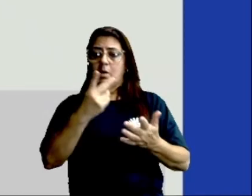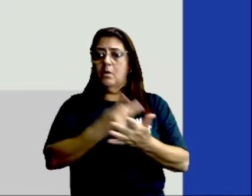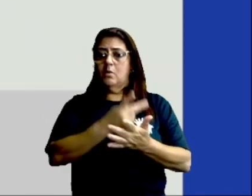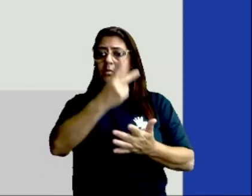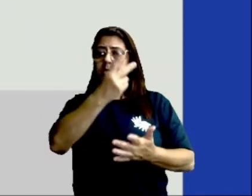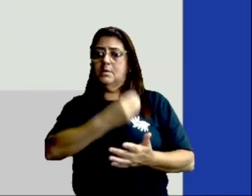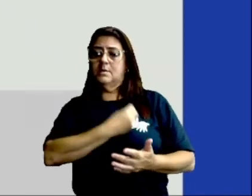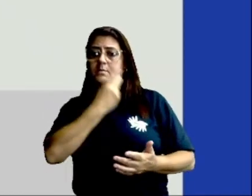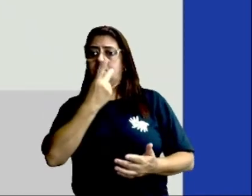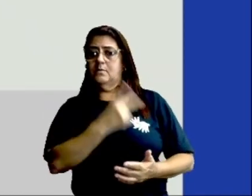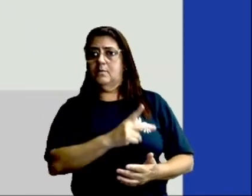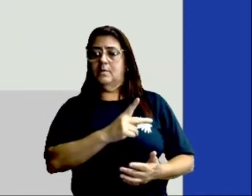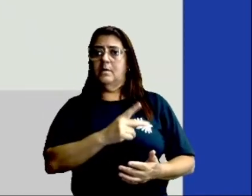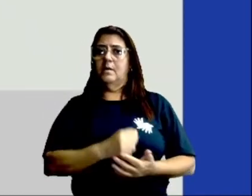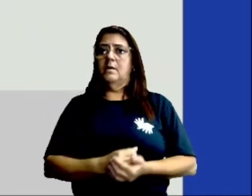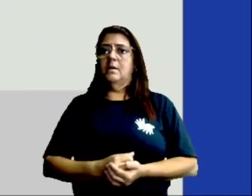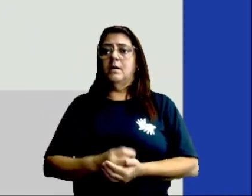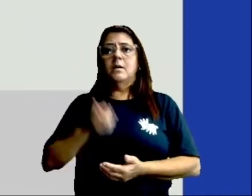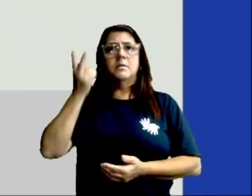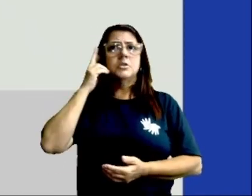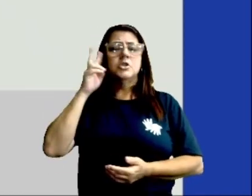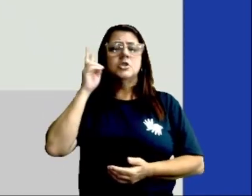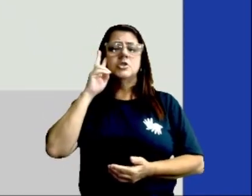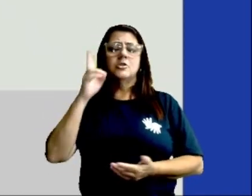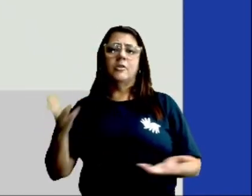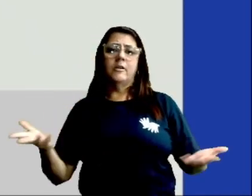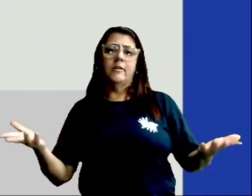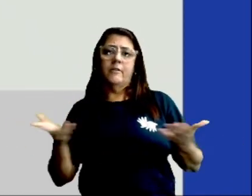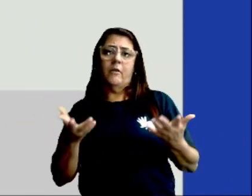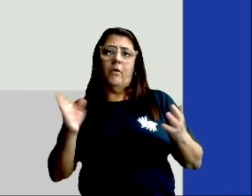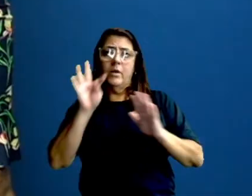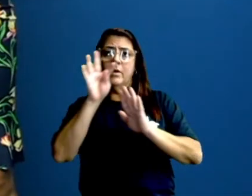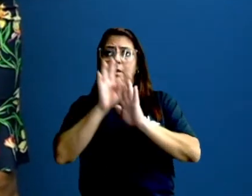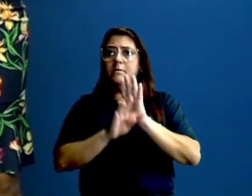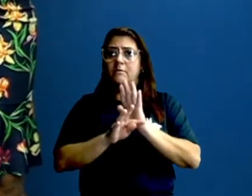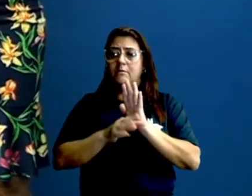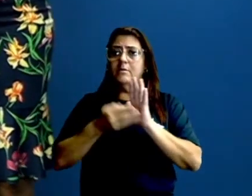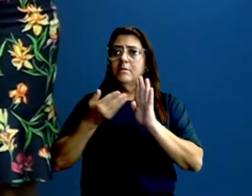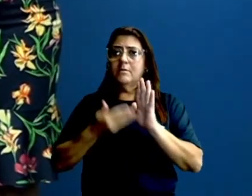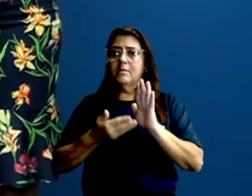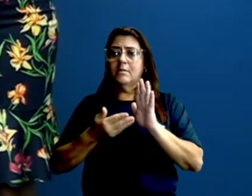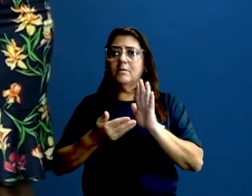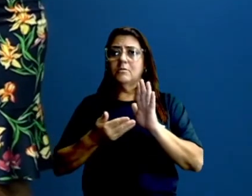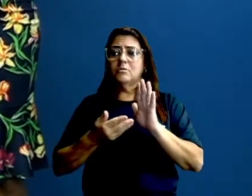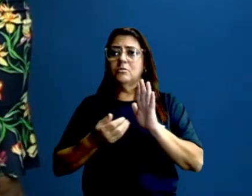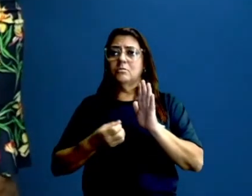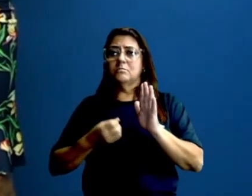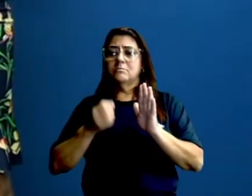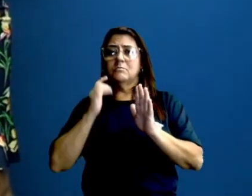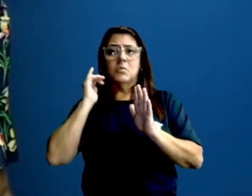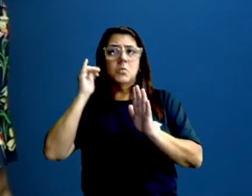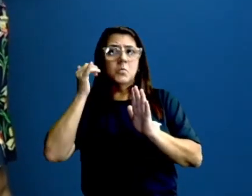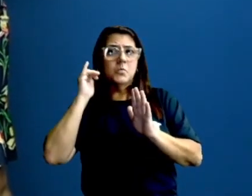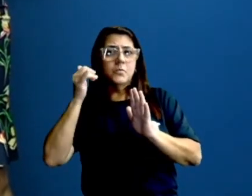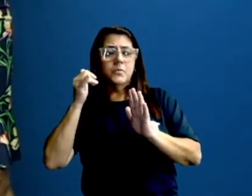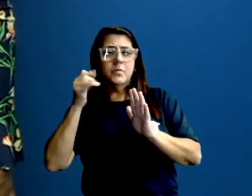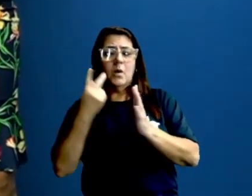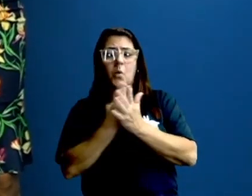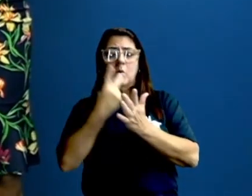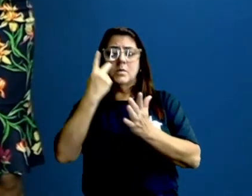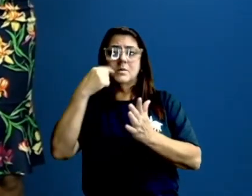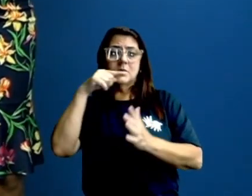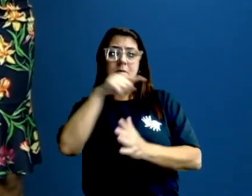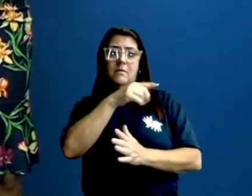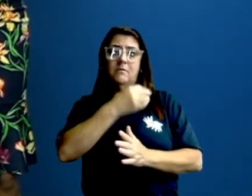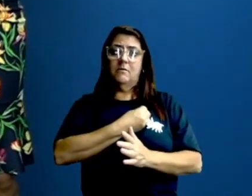em primeira pessoa. No conto que a gente viu, que a gente acabou de ler, ele contou ali uma situação que aconteceu com